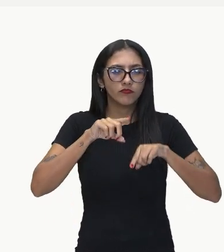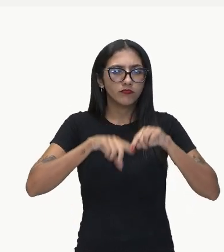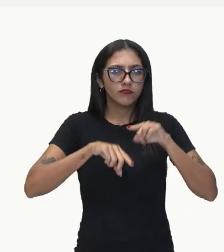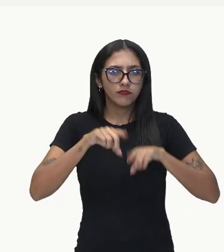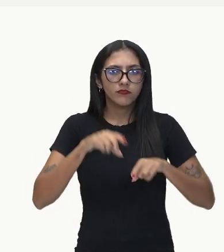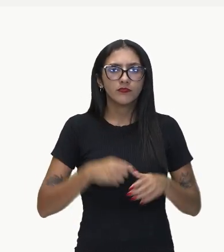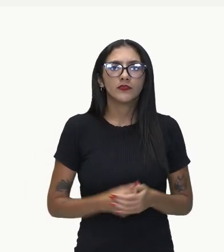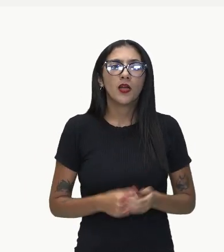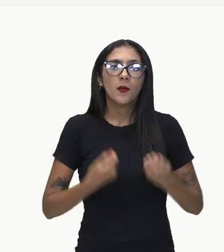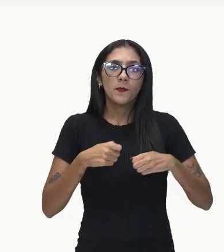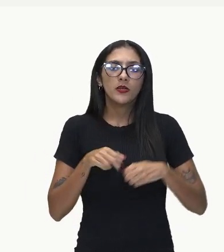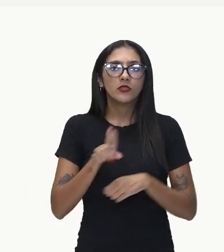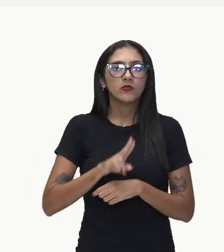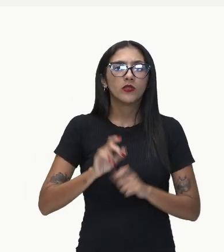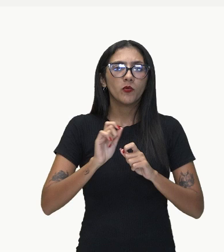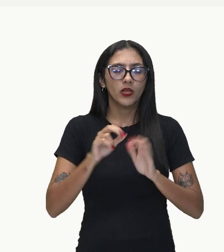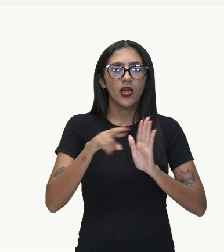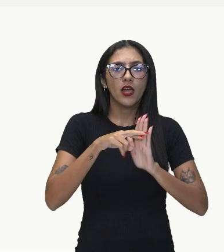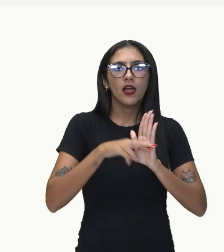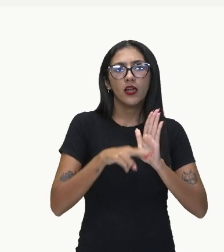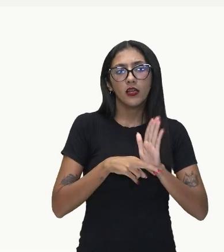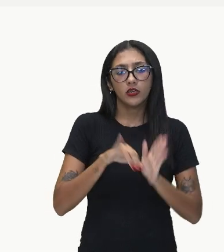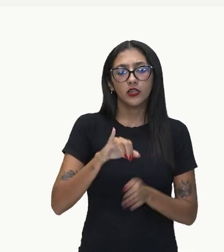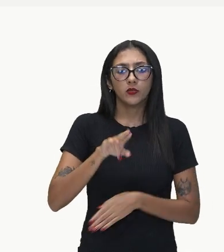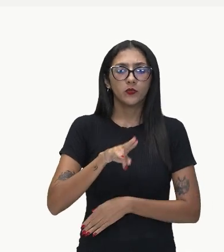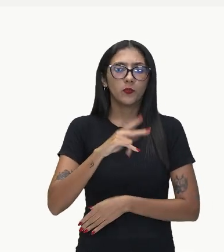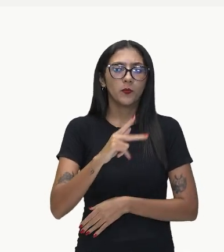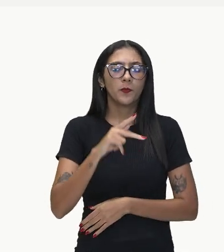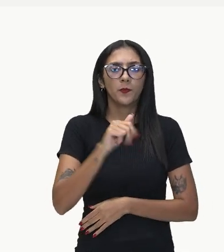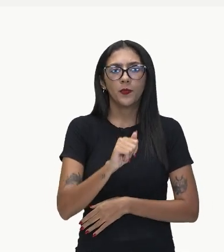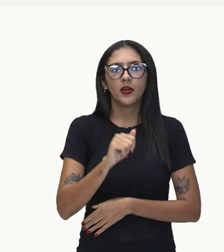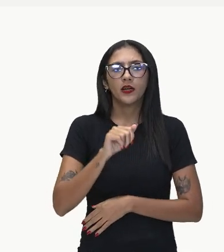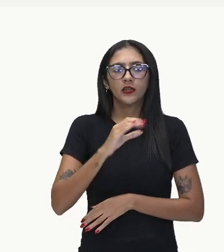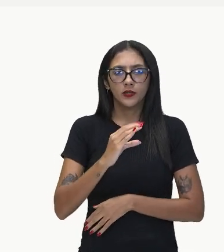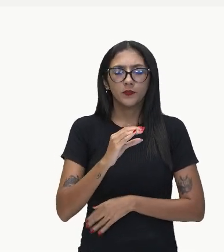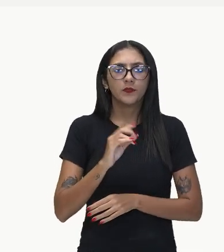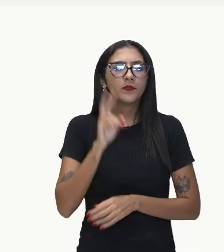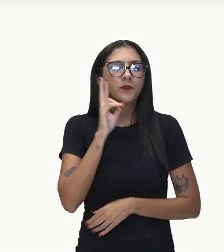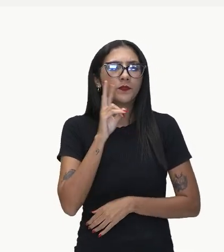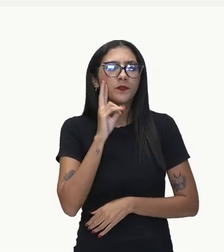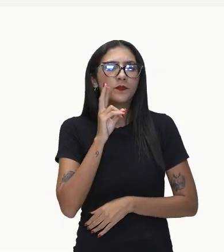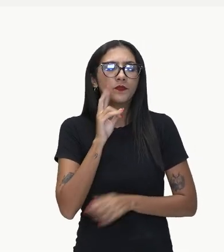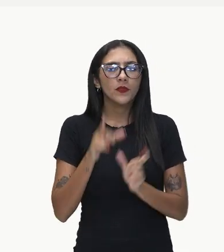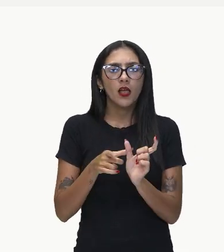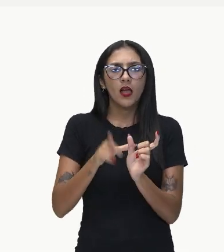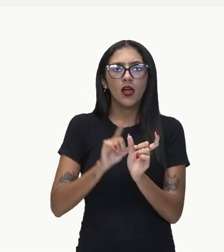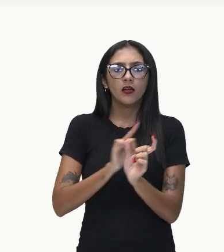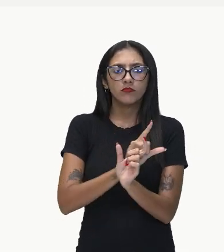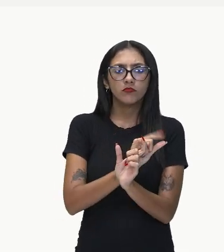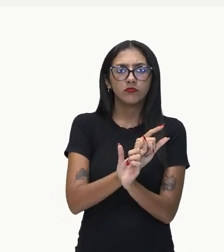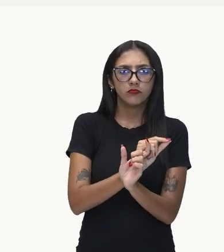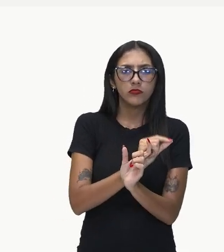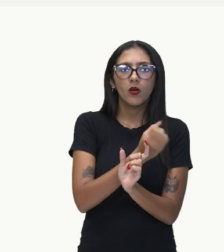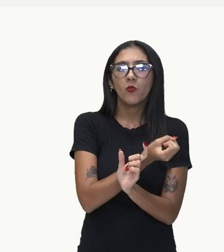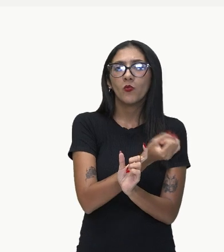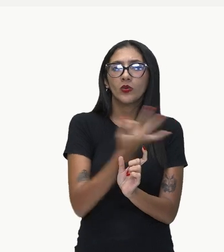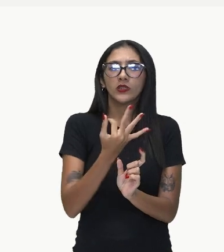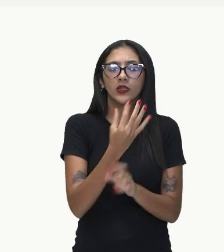cetonas, eu utilizo as regras da IUPAC. O prefixo, que indica a quantidade de